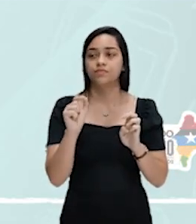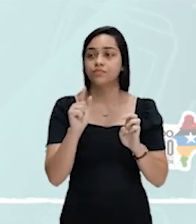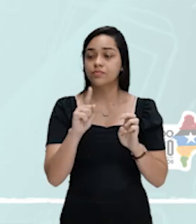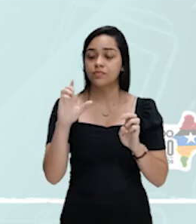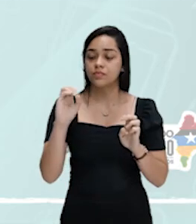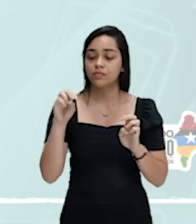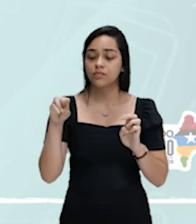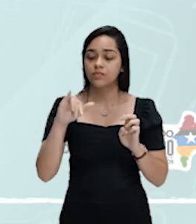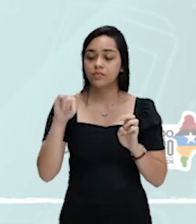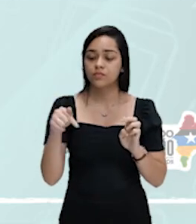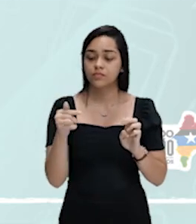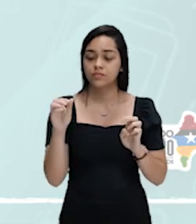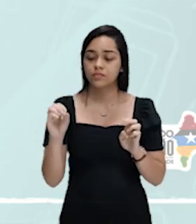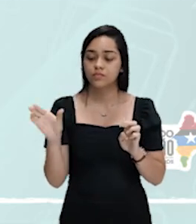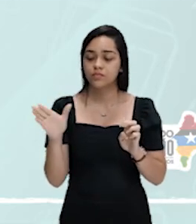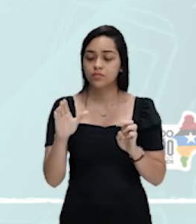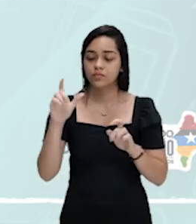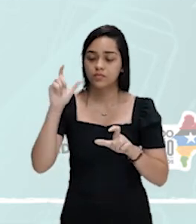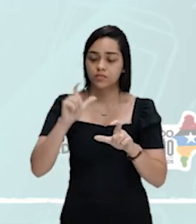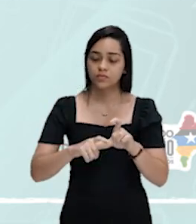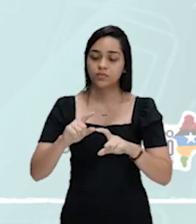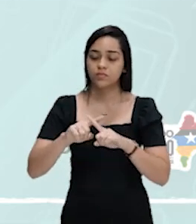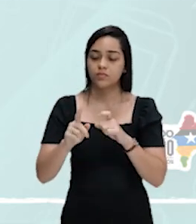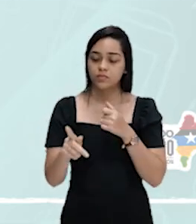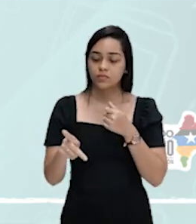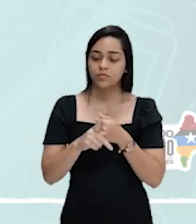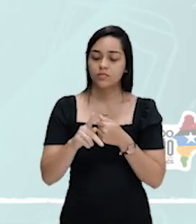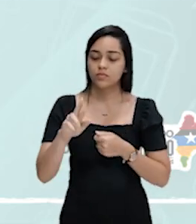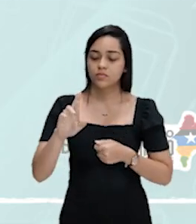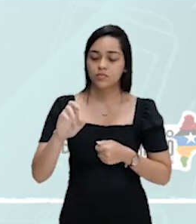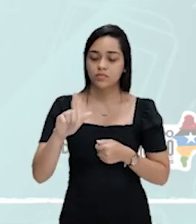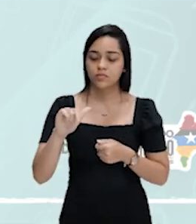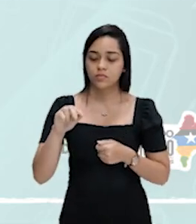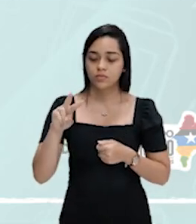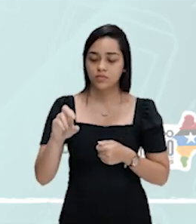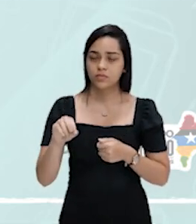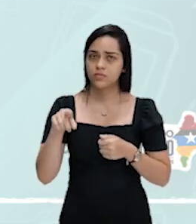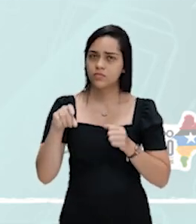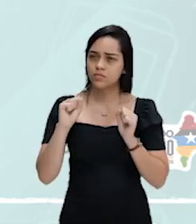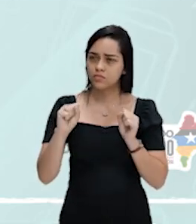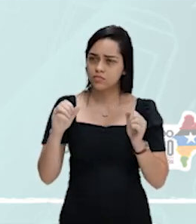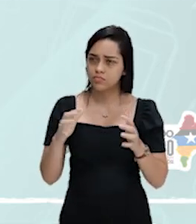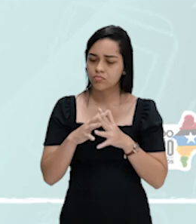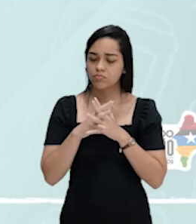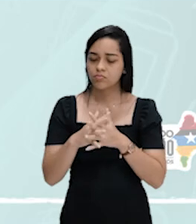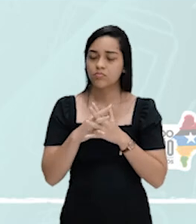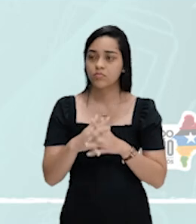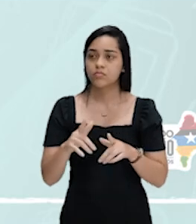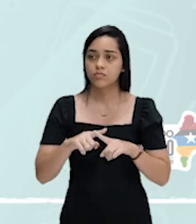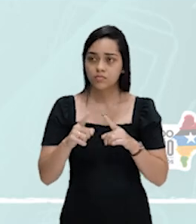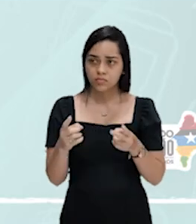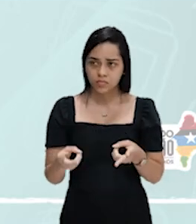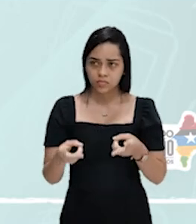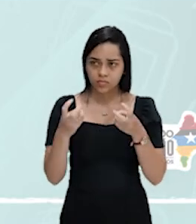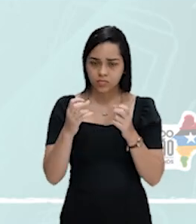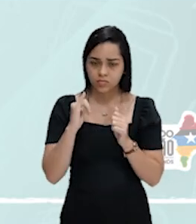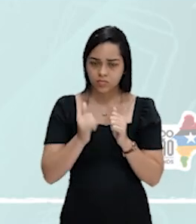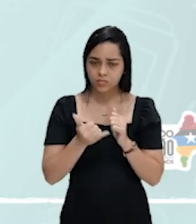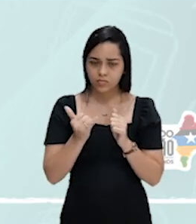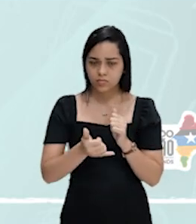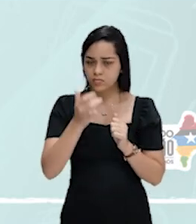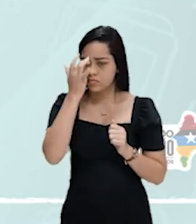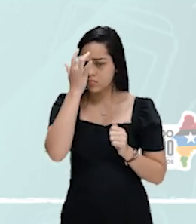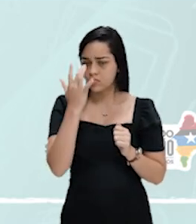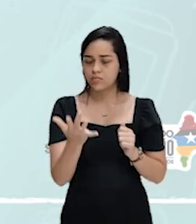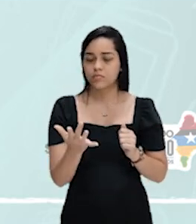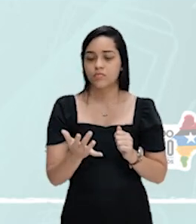uma conjunção subordinativa e sim um pronome relativo Então na hora do texto talvez você se confunda mas se identificar um adjetivo é muito